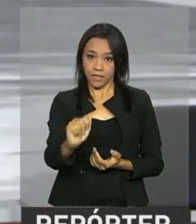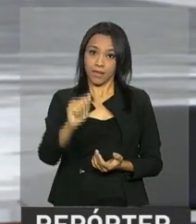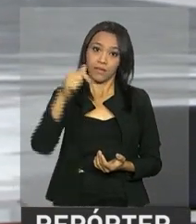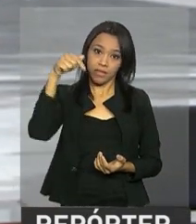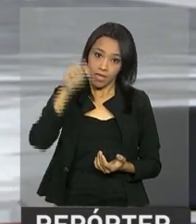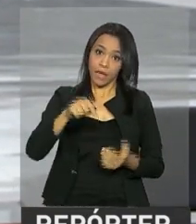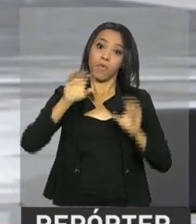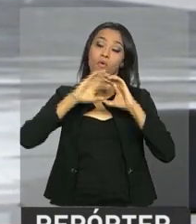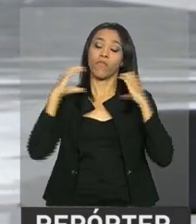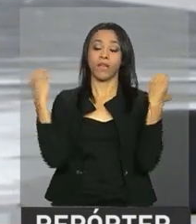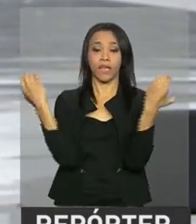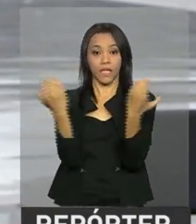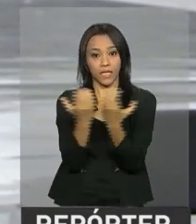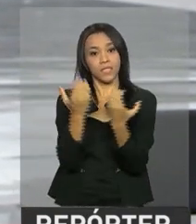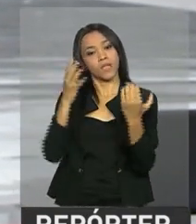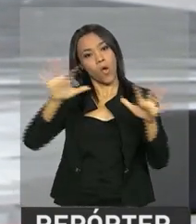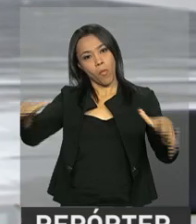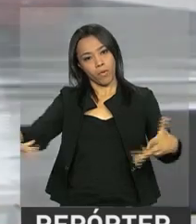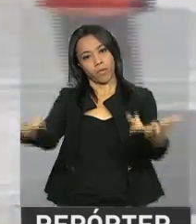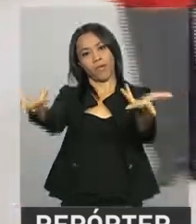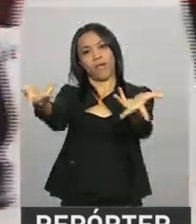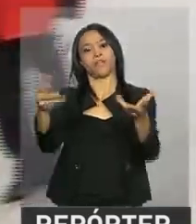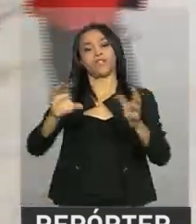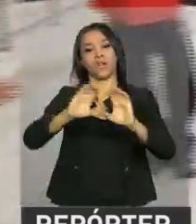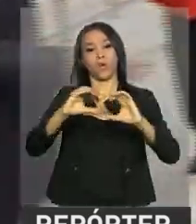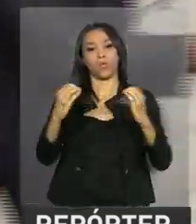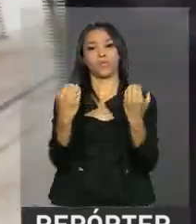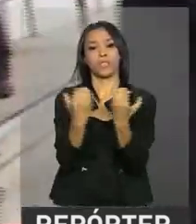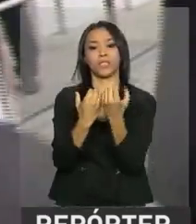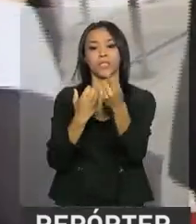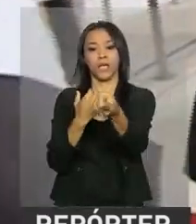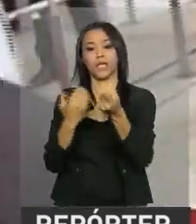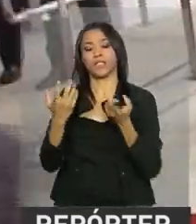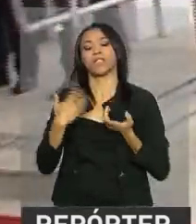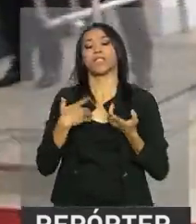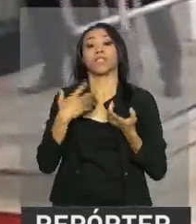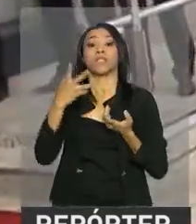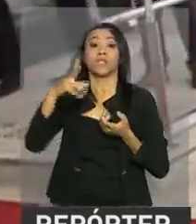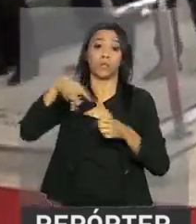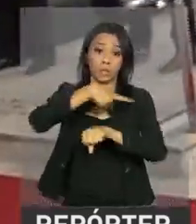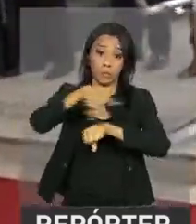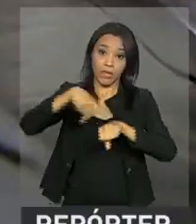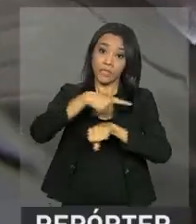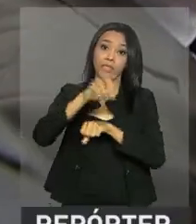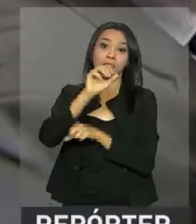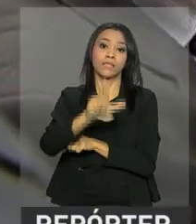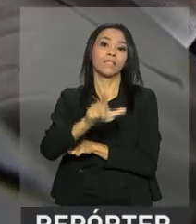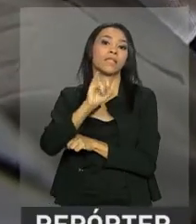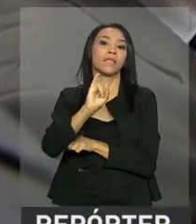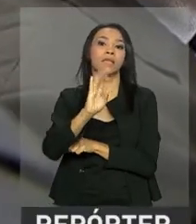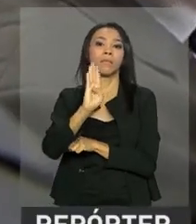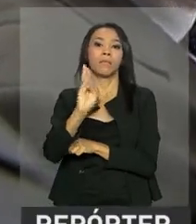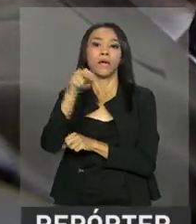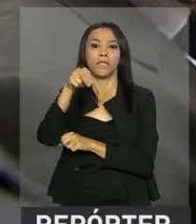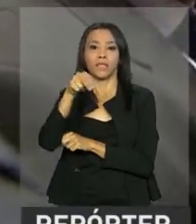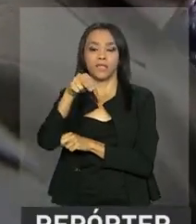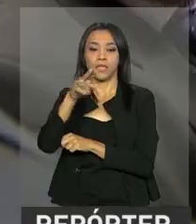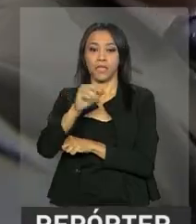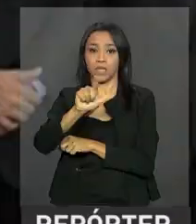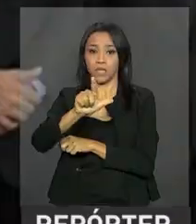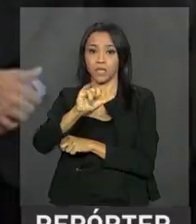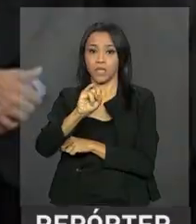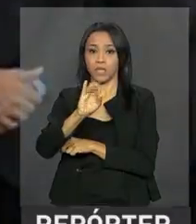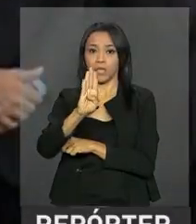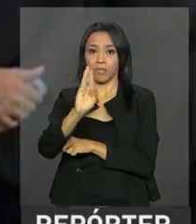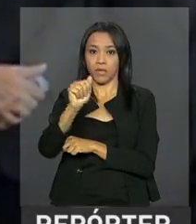essa conferência, faz uma homenagem à comunidade de origem libanesa. Ela ocorre há 3 anos na capital do Líbano, em